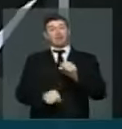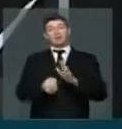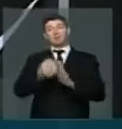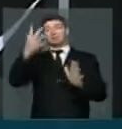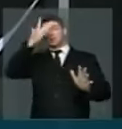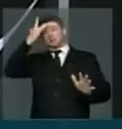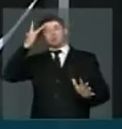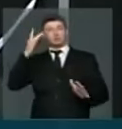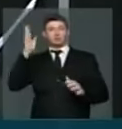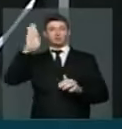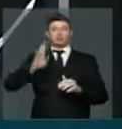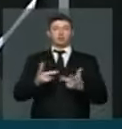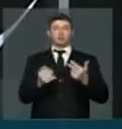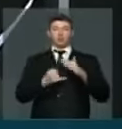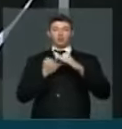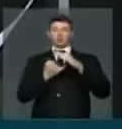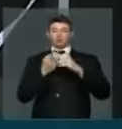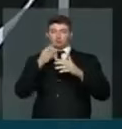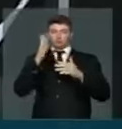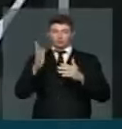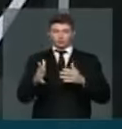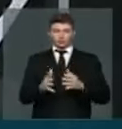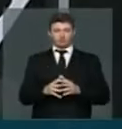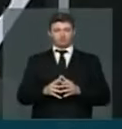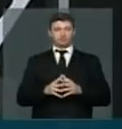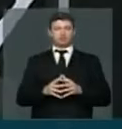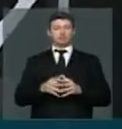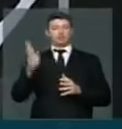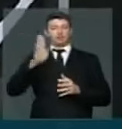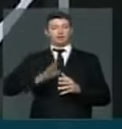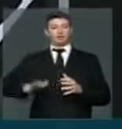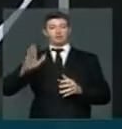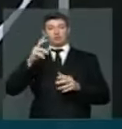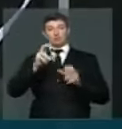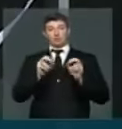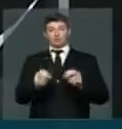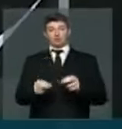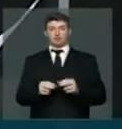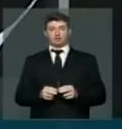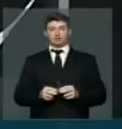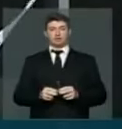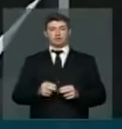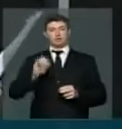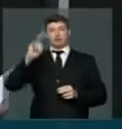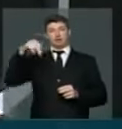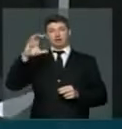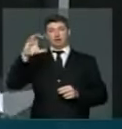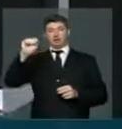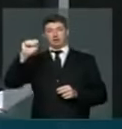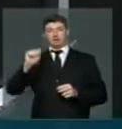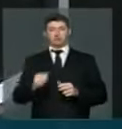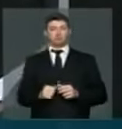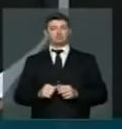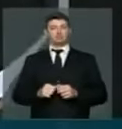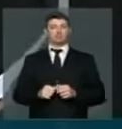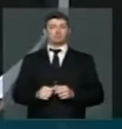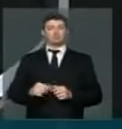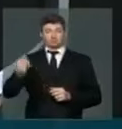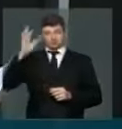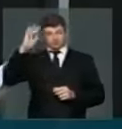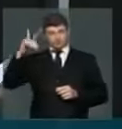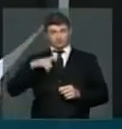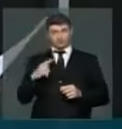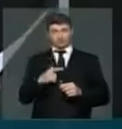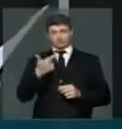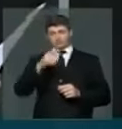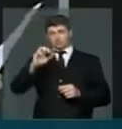brasileiros, conforme revela estudo do Instituto Nacional do Câncer, o INCA. As estimativas referentes ao